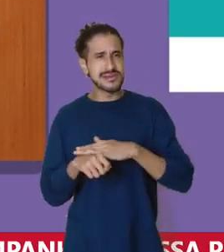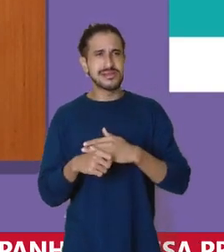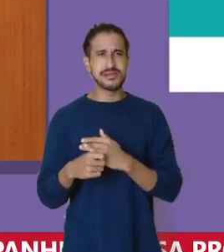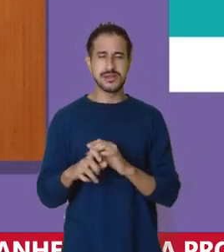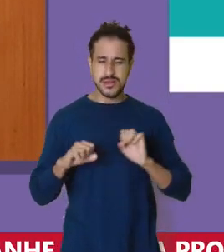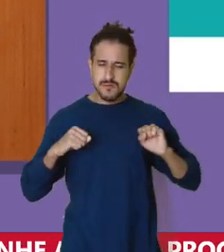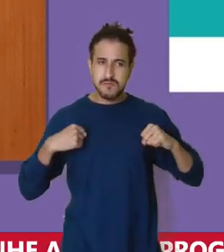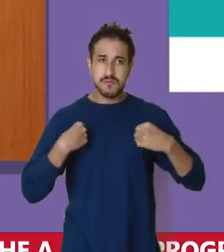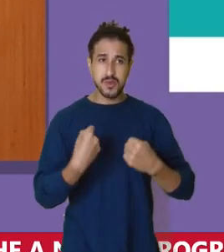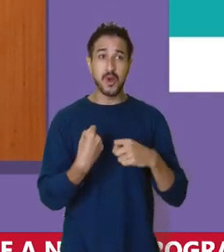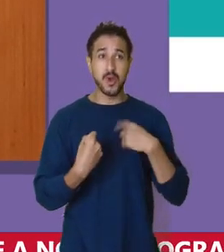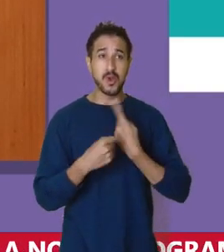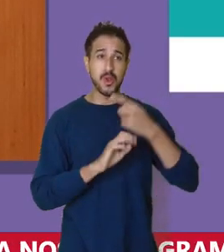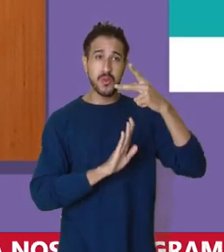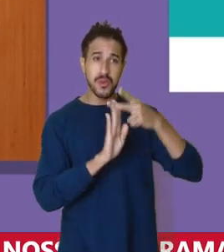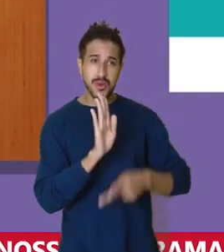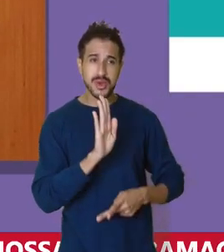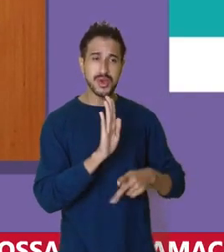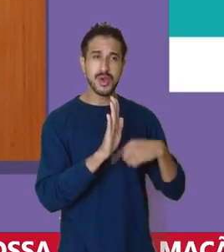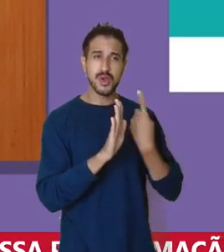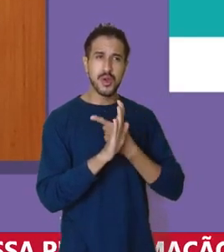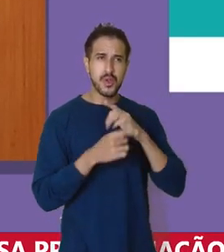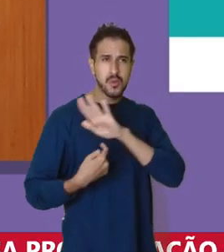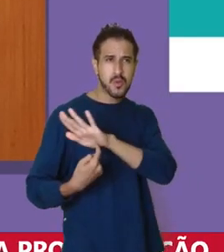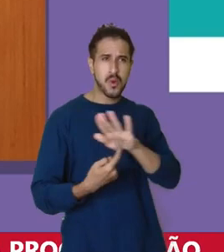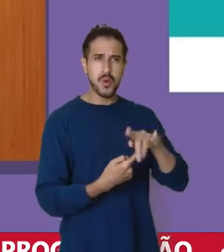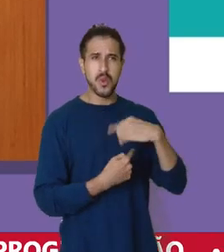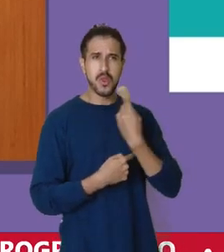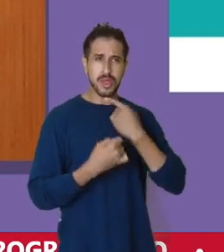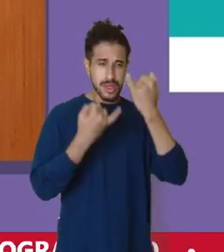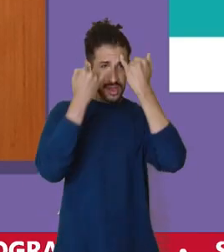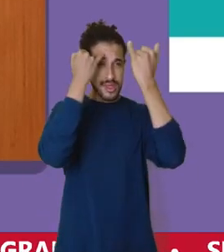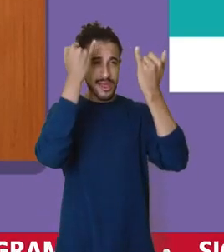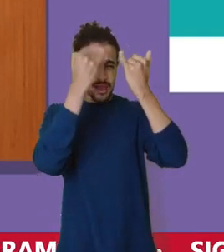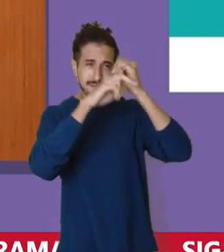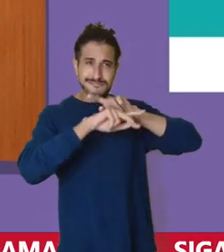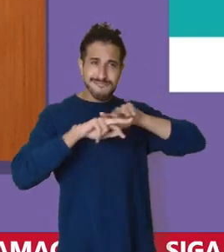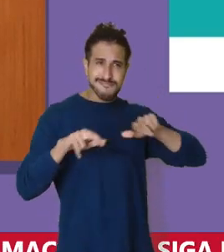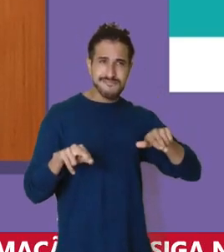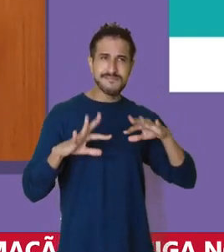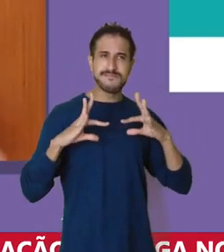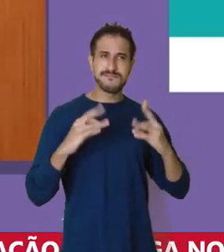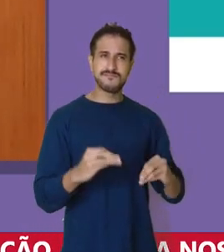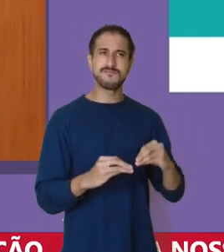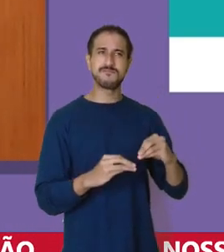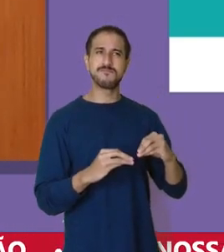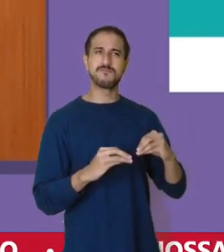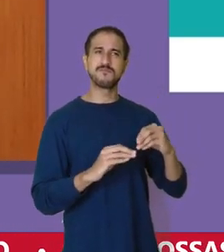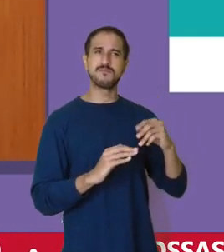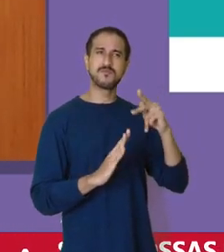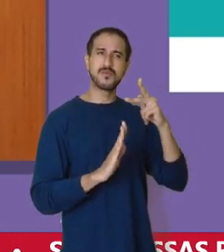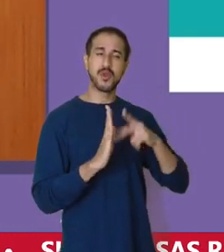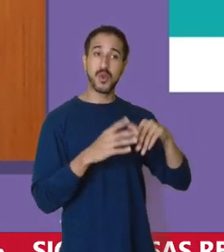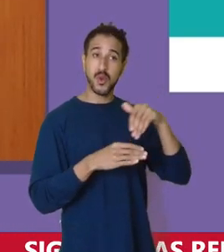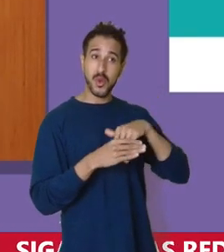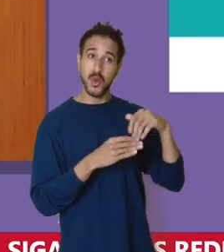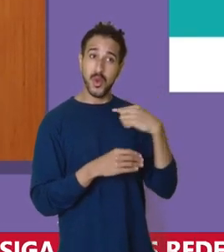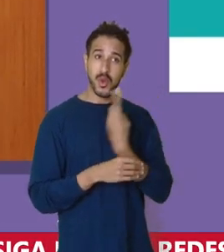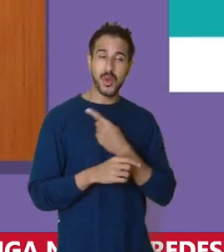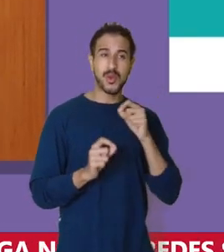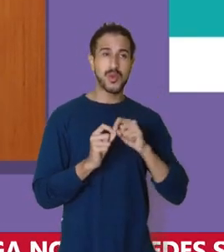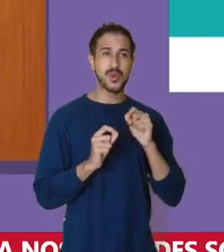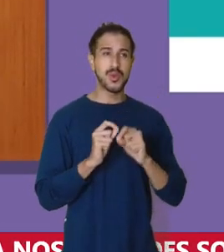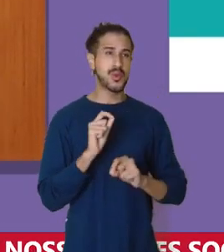a defesa do nosso projeto, para a gente apresentar as nossas ideias. E em todas as campanhas, né, nas duas campanhas, a gente